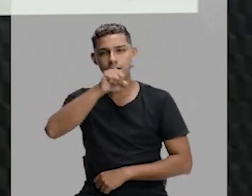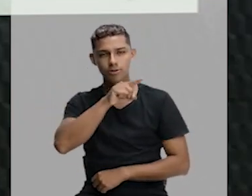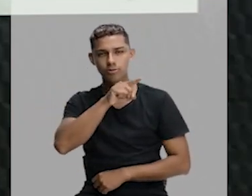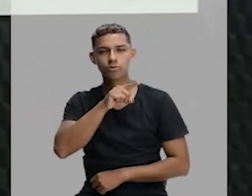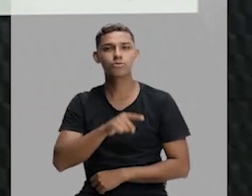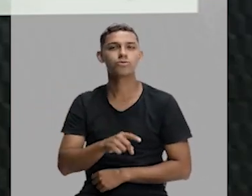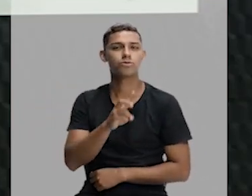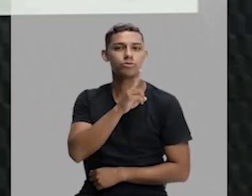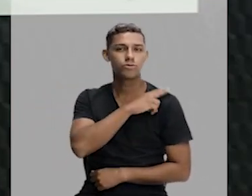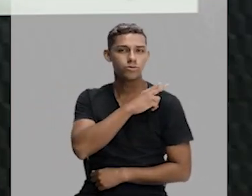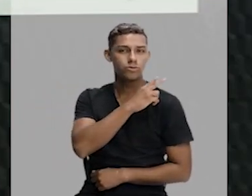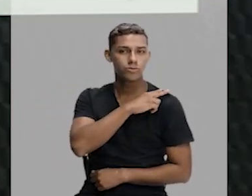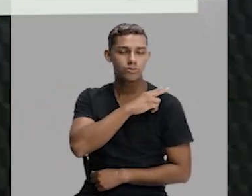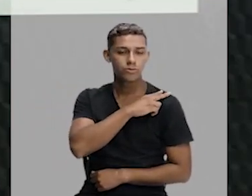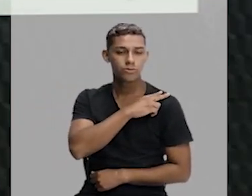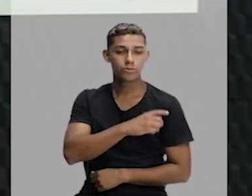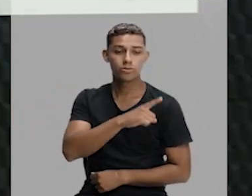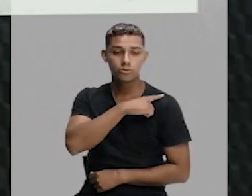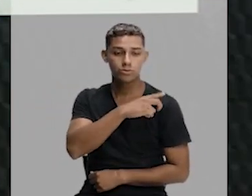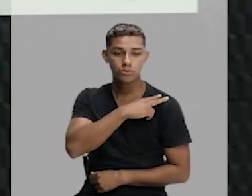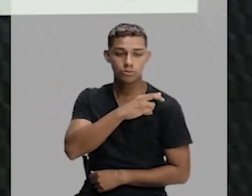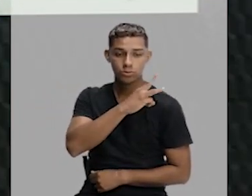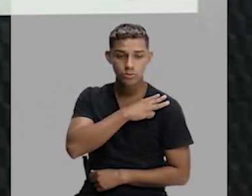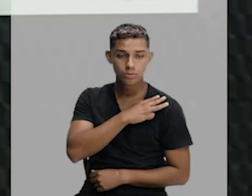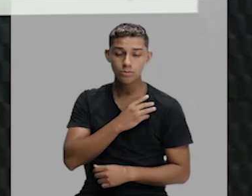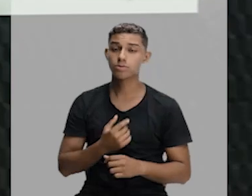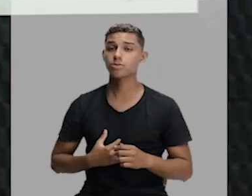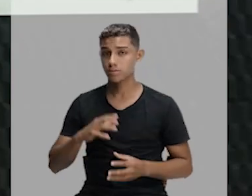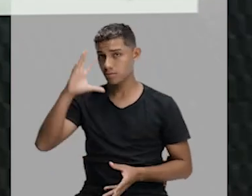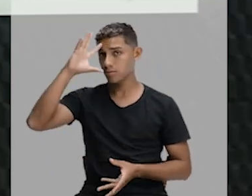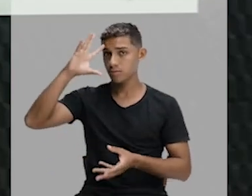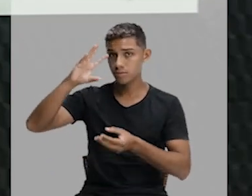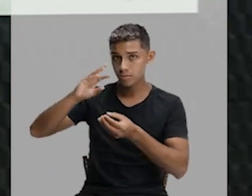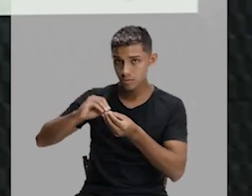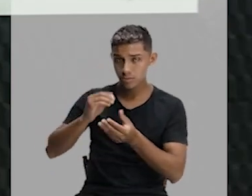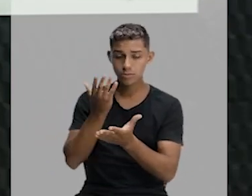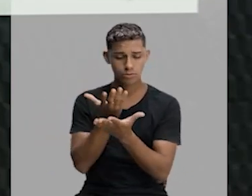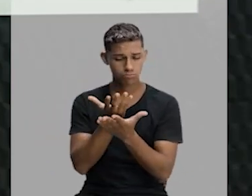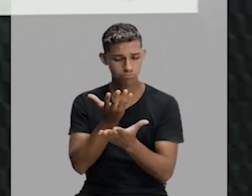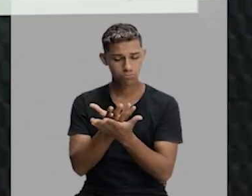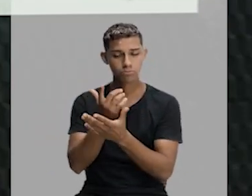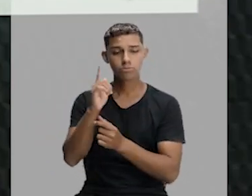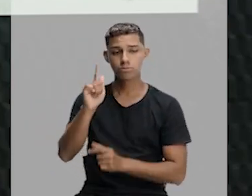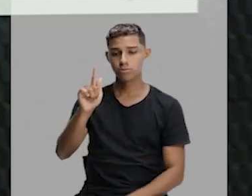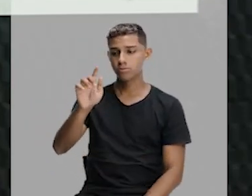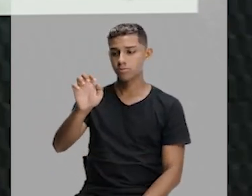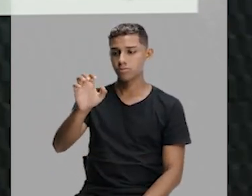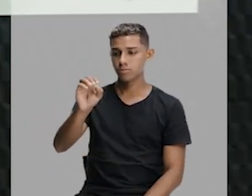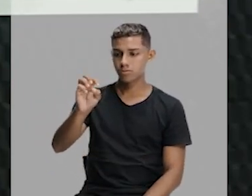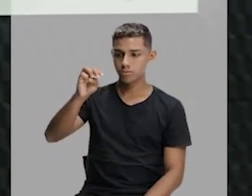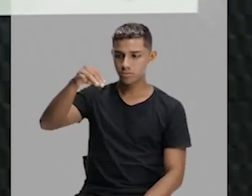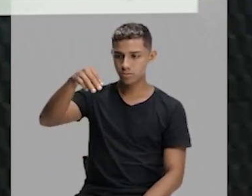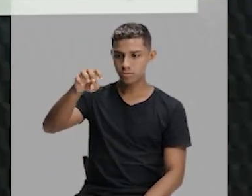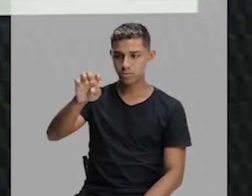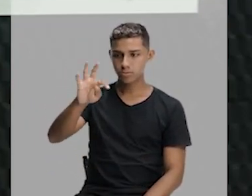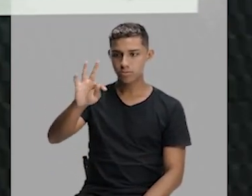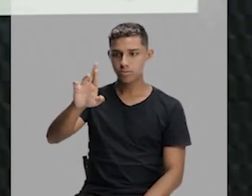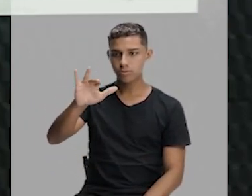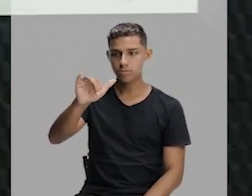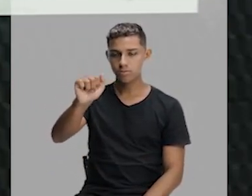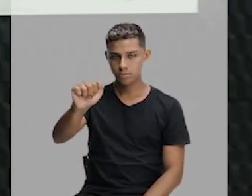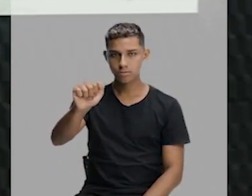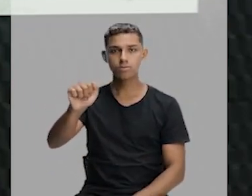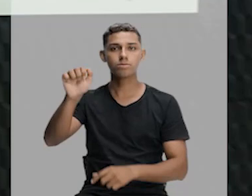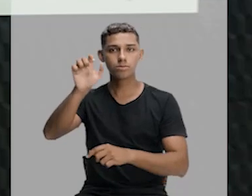Só recapitulando que nós estamos estudando, né, geometria espacial, tá? Falando aqui dos